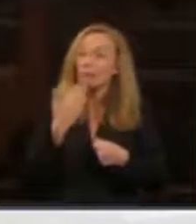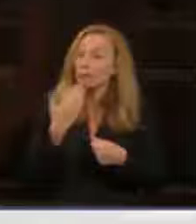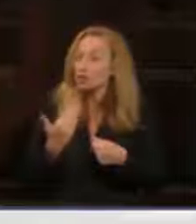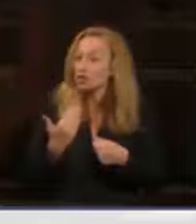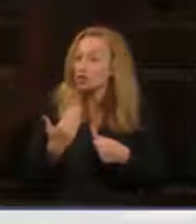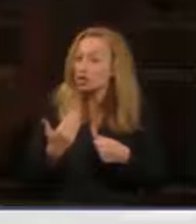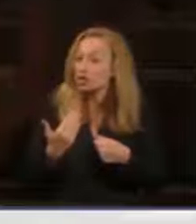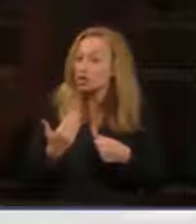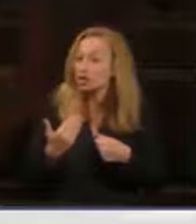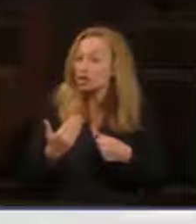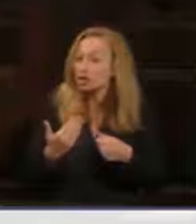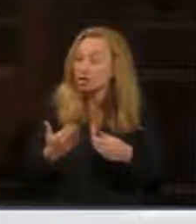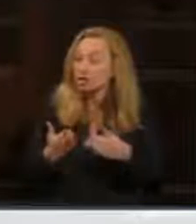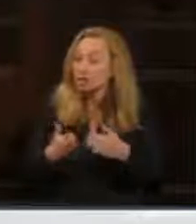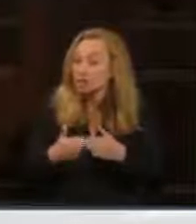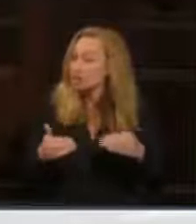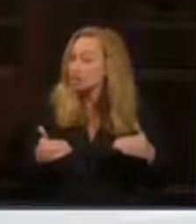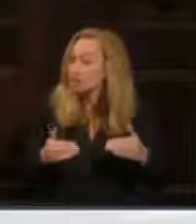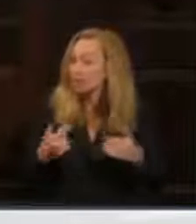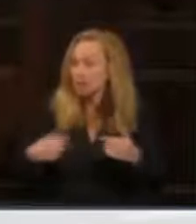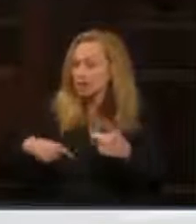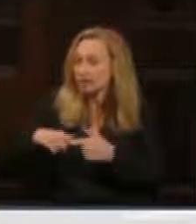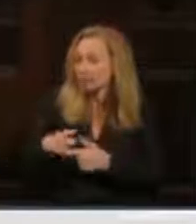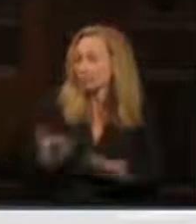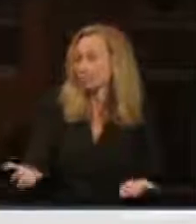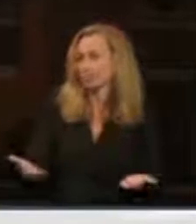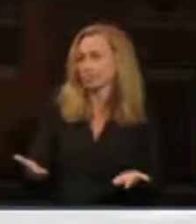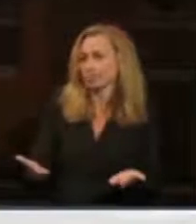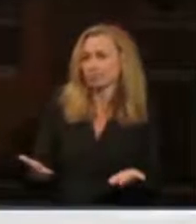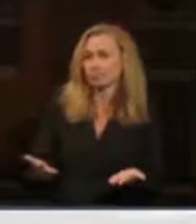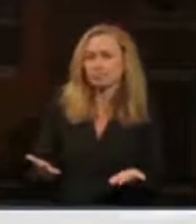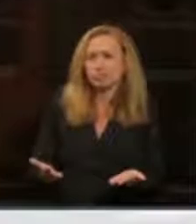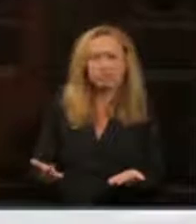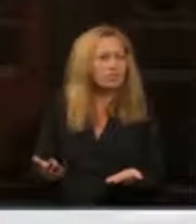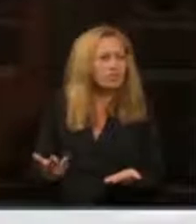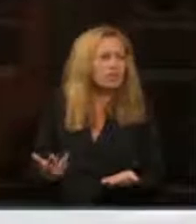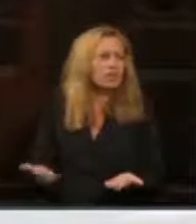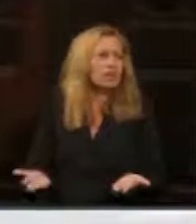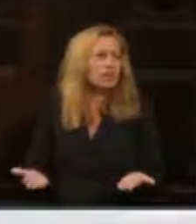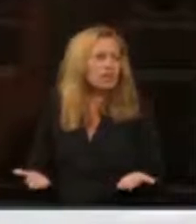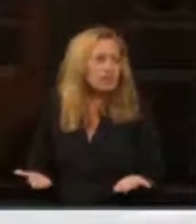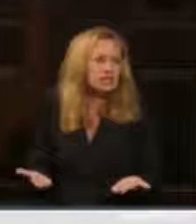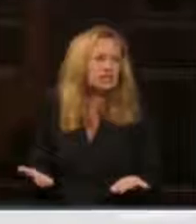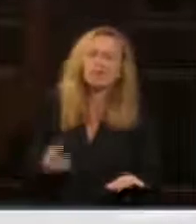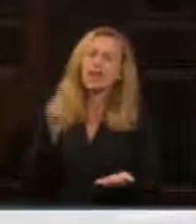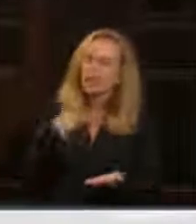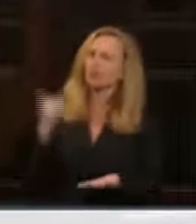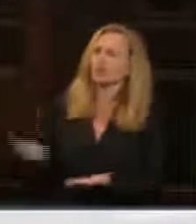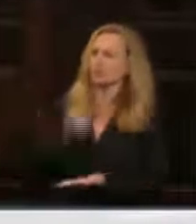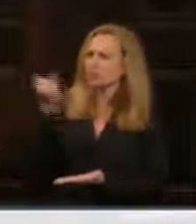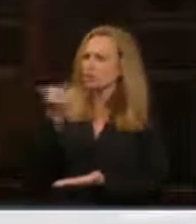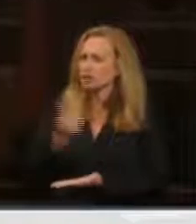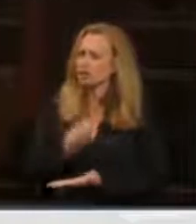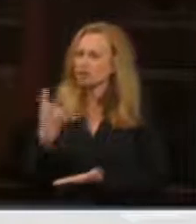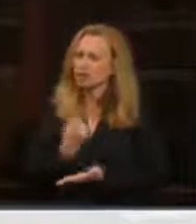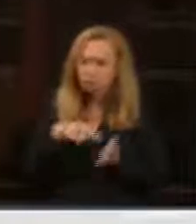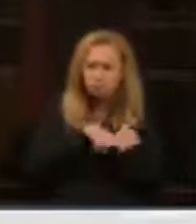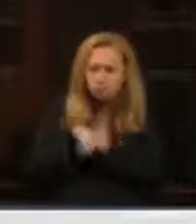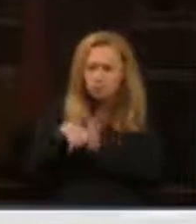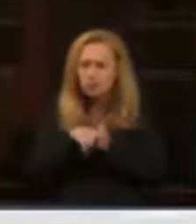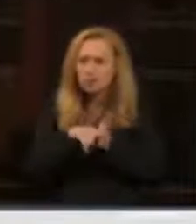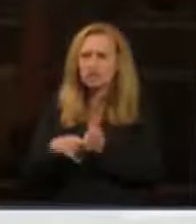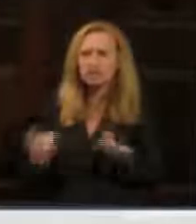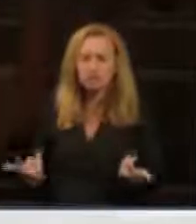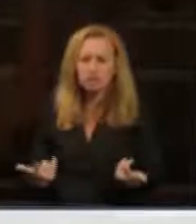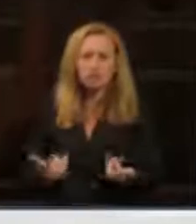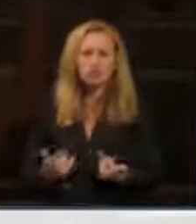nos espaços públicos, inclusive. Então, é muito importante que a gente faça essa avaliação e faça